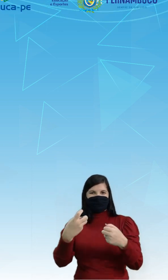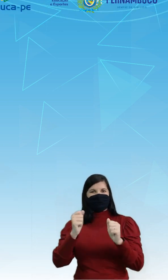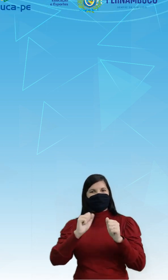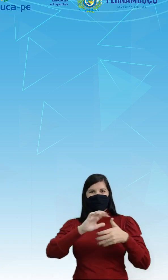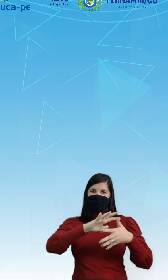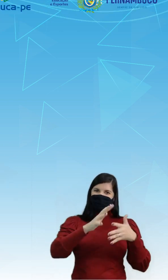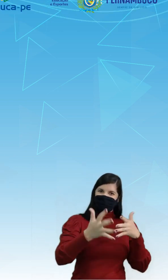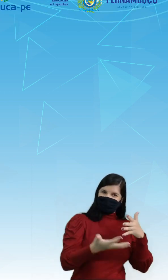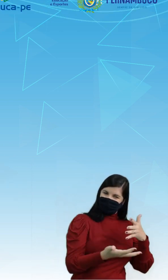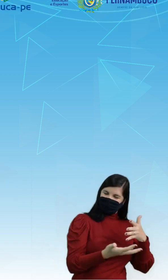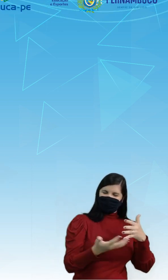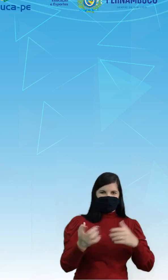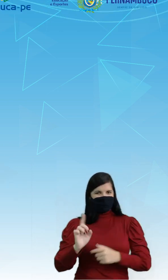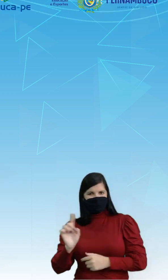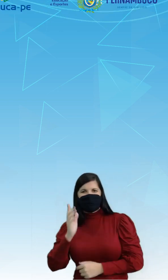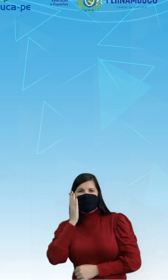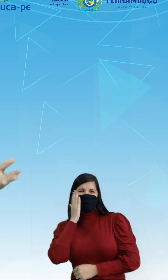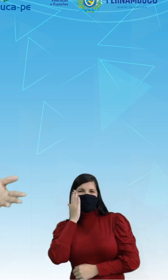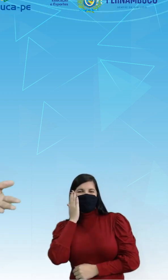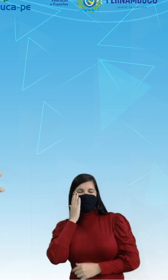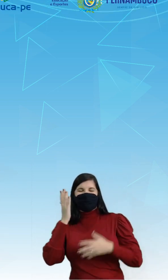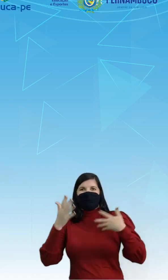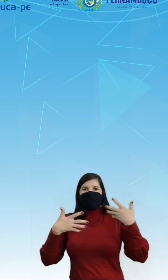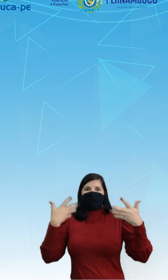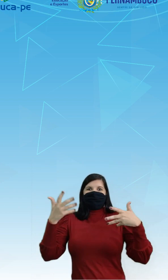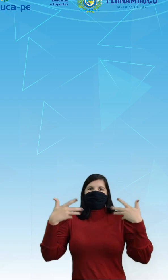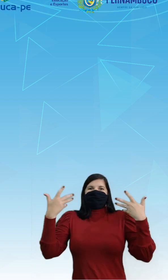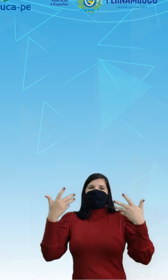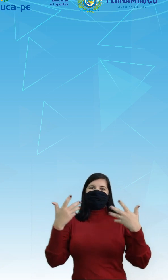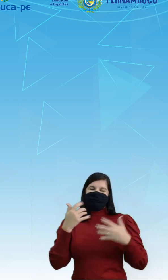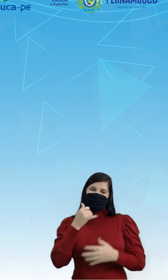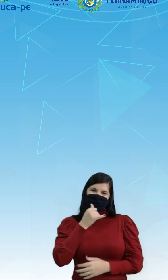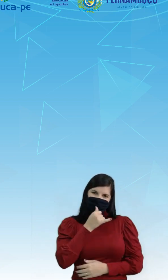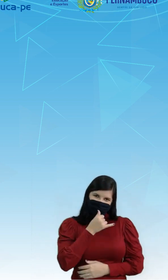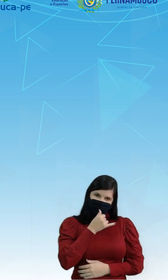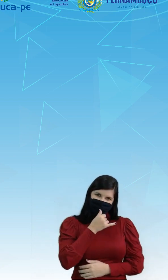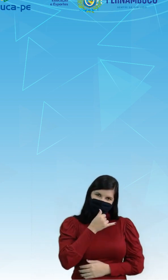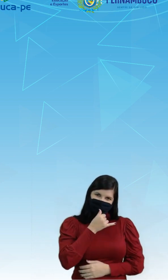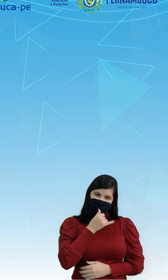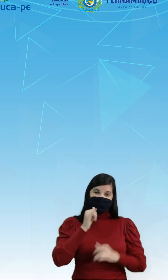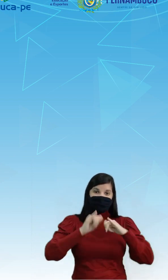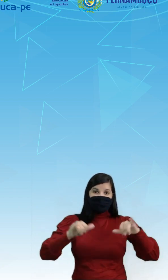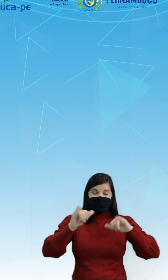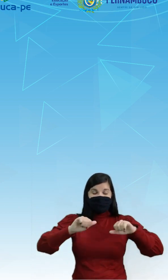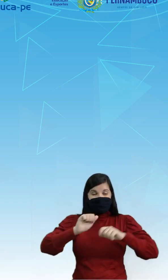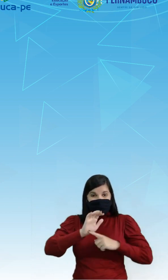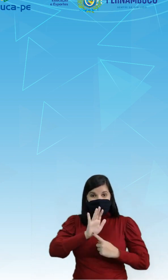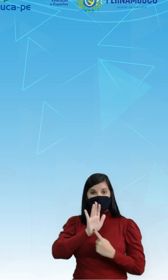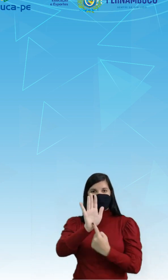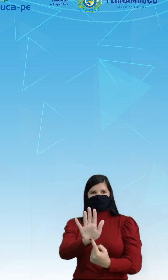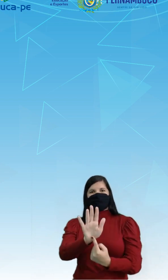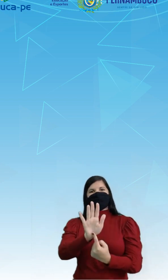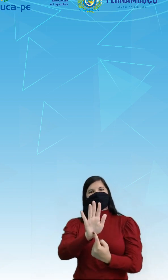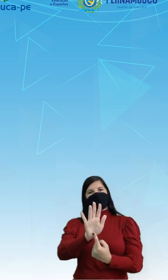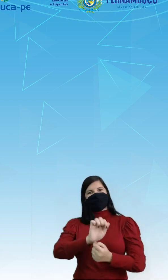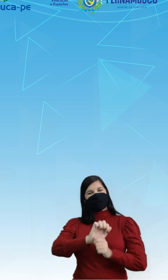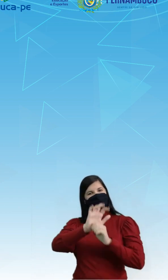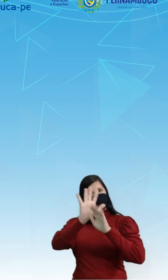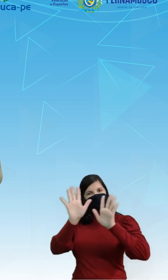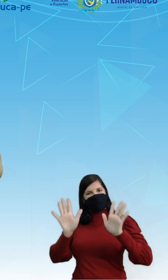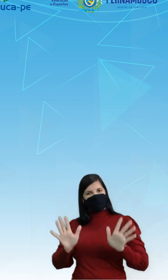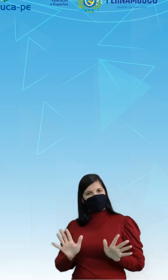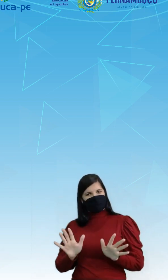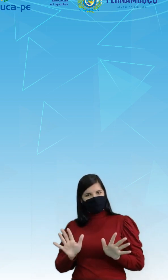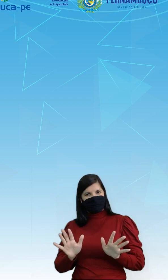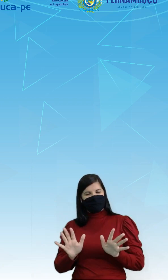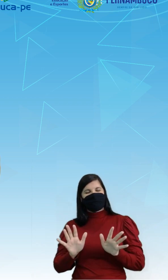da Libras, entendemos a alegria, a tristeza, e é isso aí, as informações explícitas e implícitas.